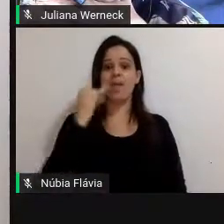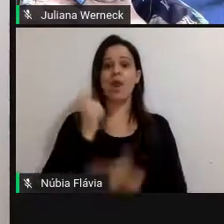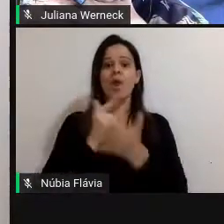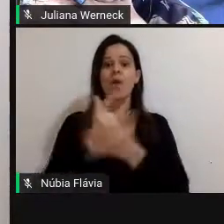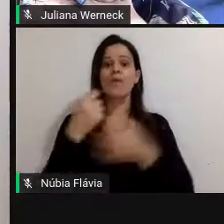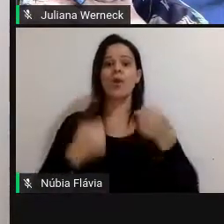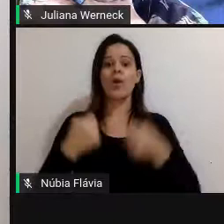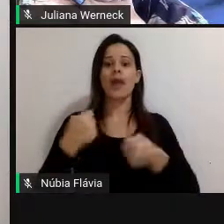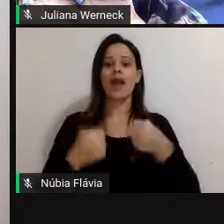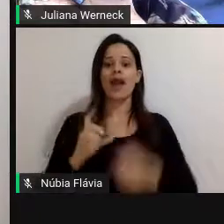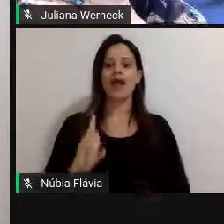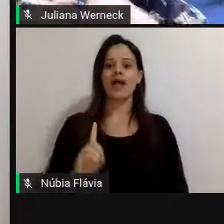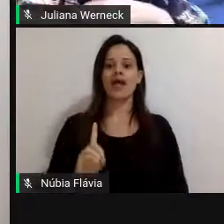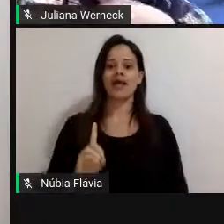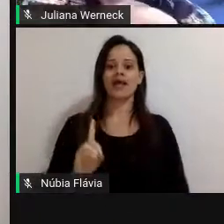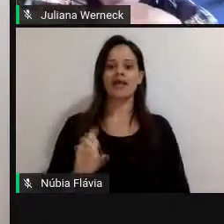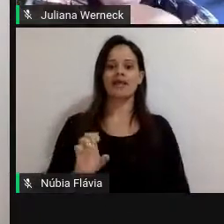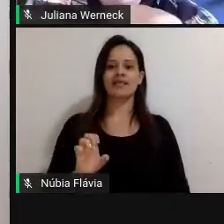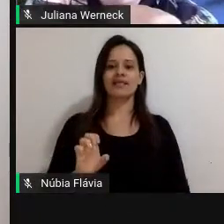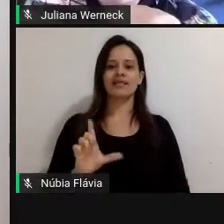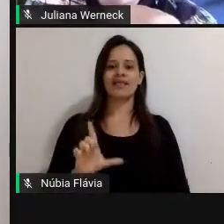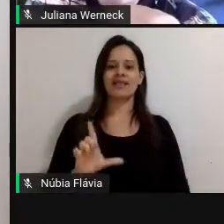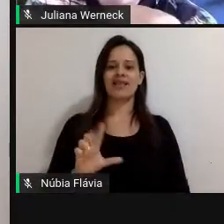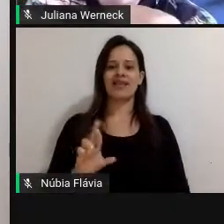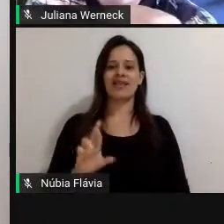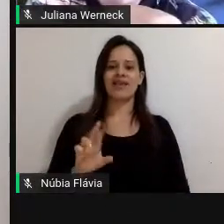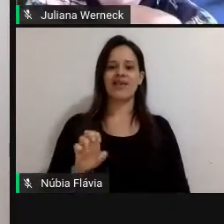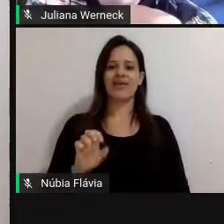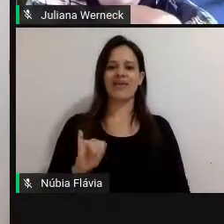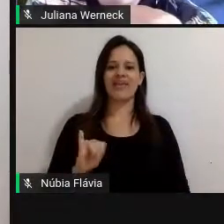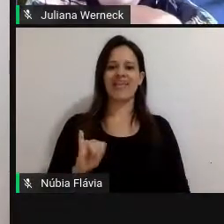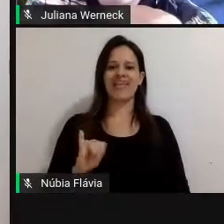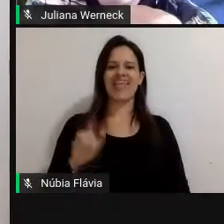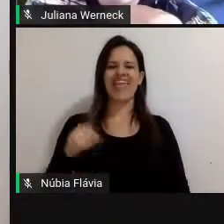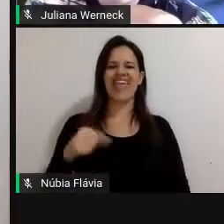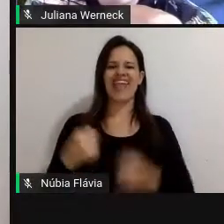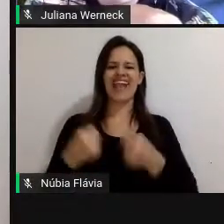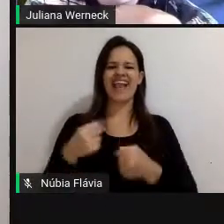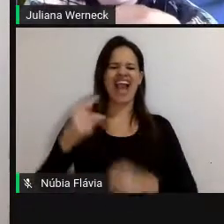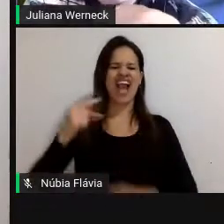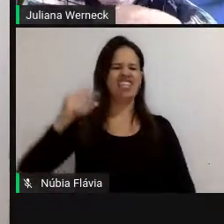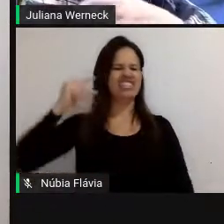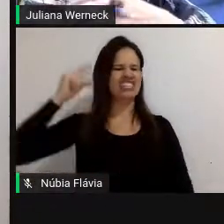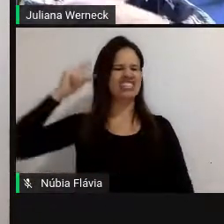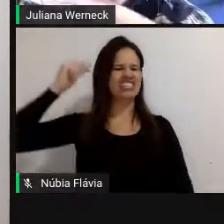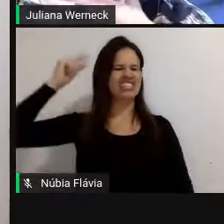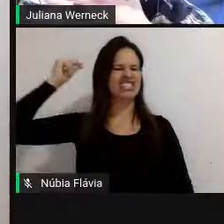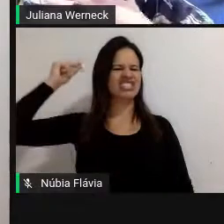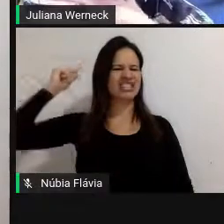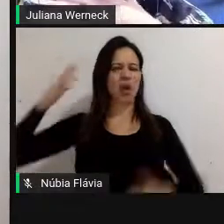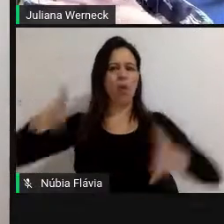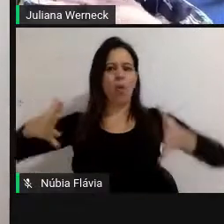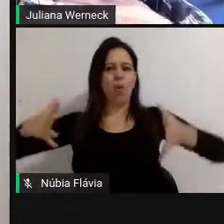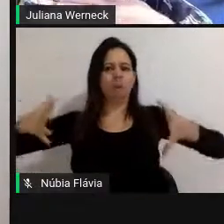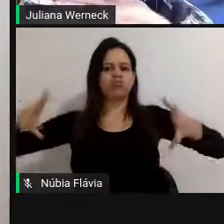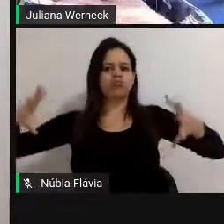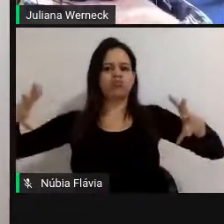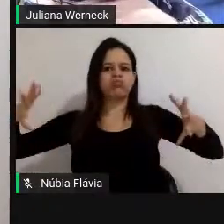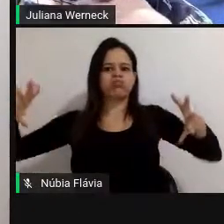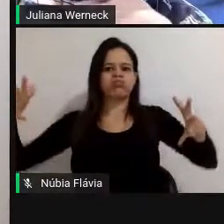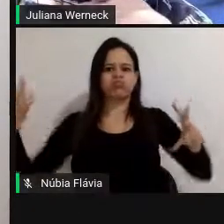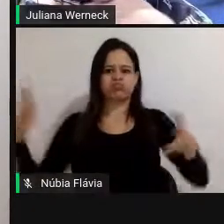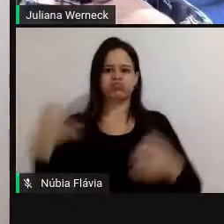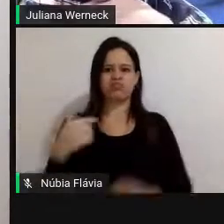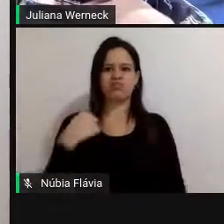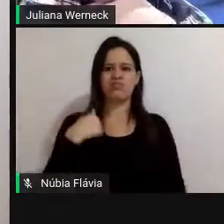Você conhece Del Rey, Gil? Del Rey é um carro super antigo. Carro antigaço, grandão. Assim. Eu não era dessa época, não,